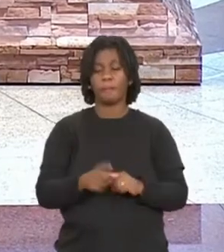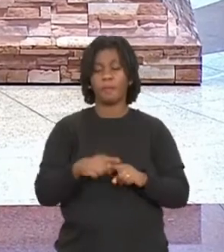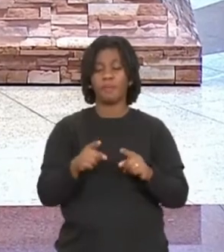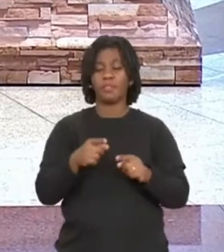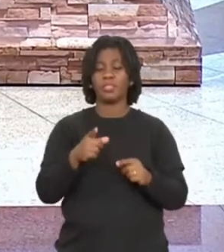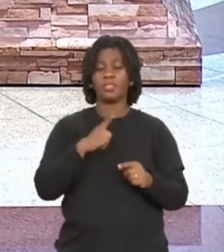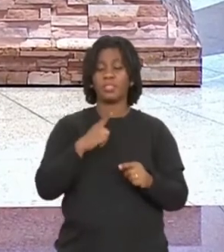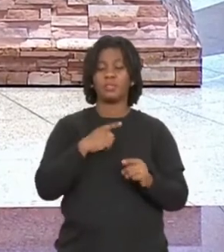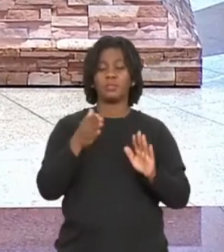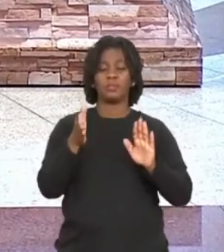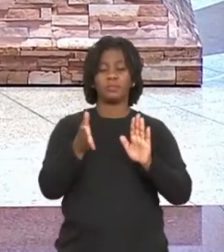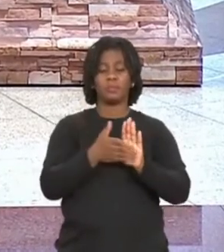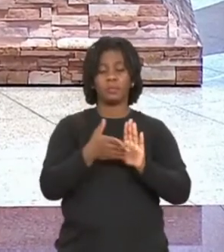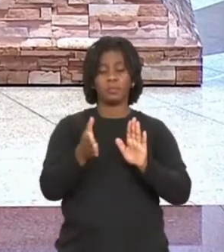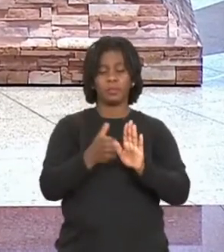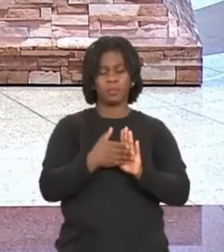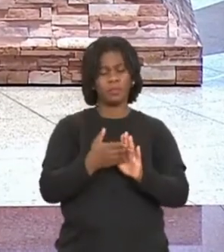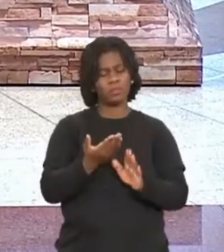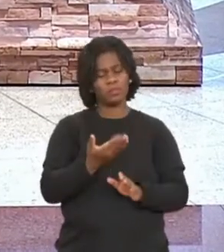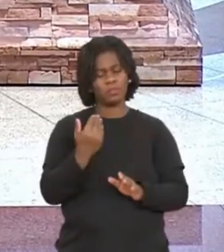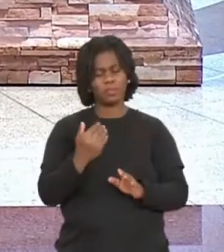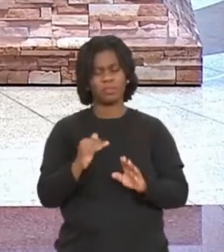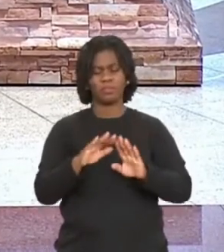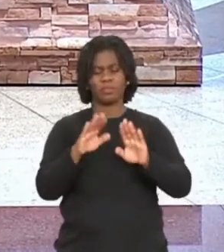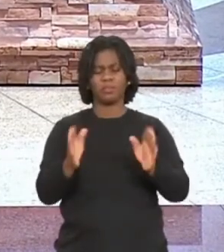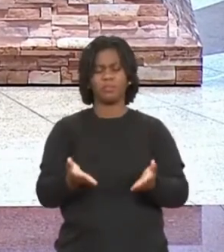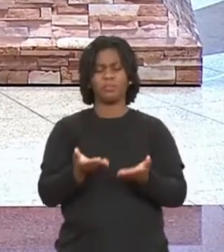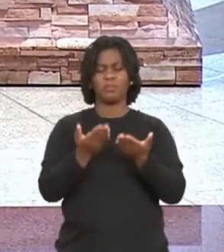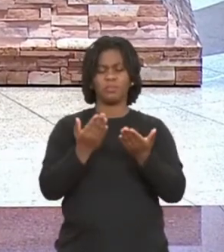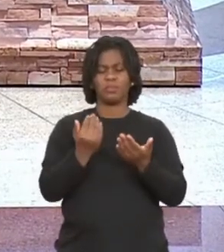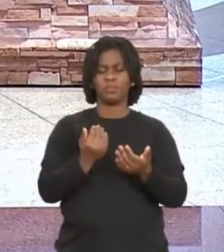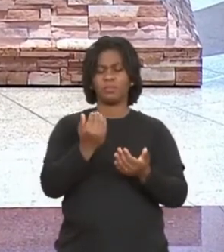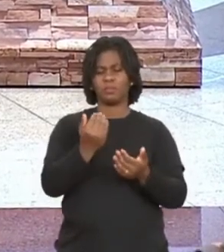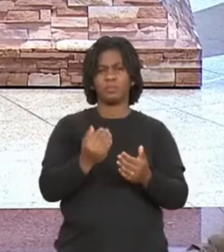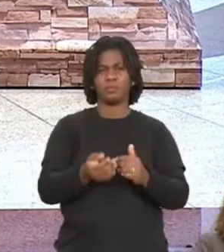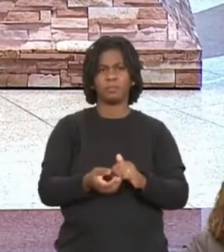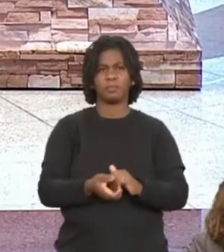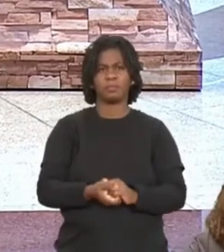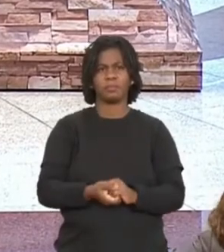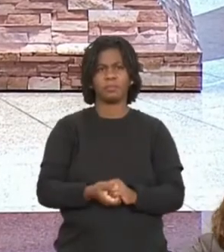com o seu voto, vem aqui diante do altar.